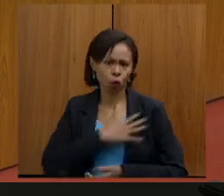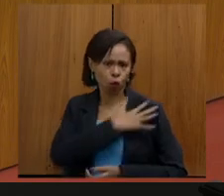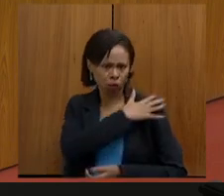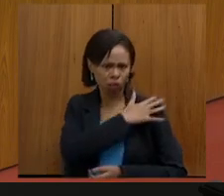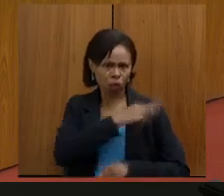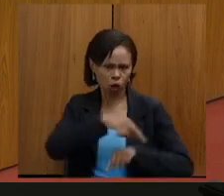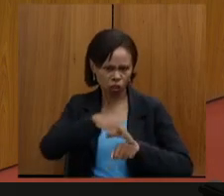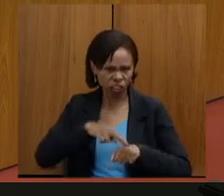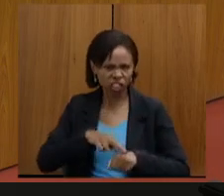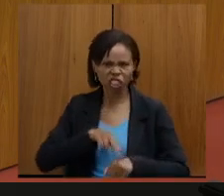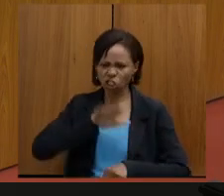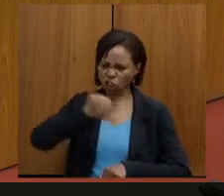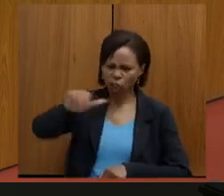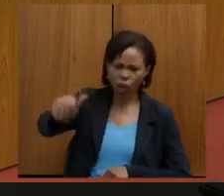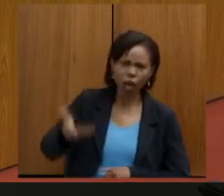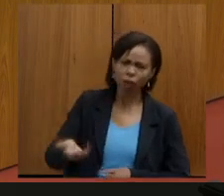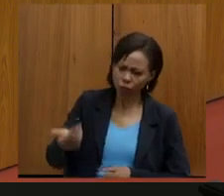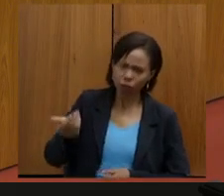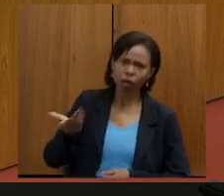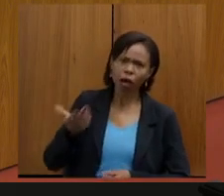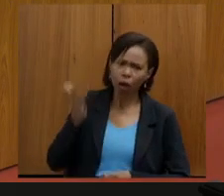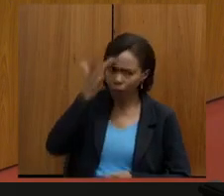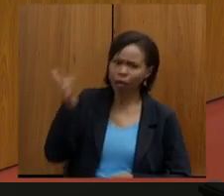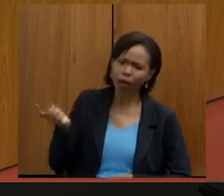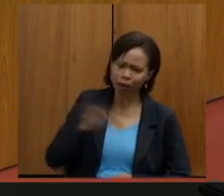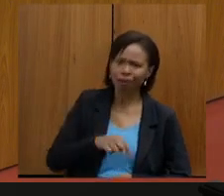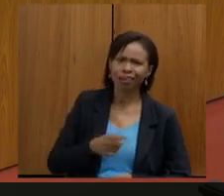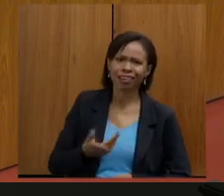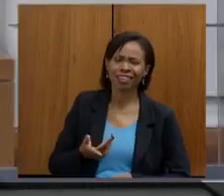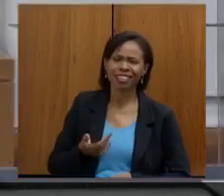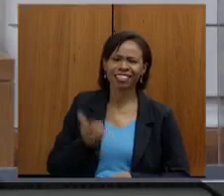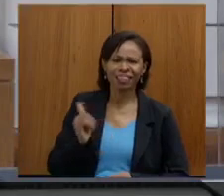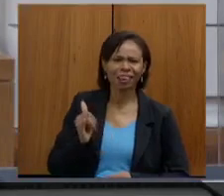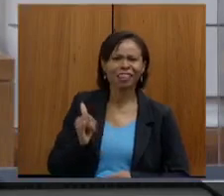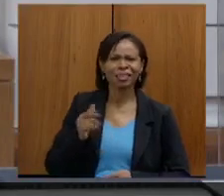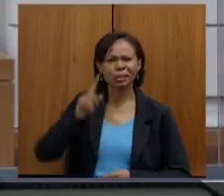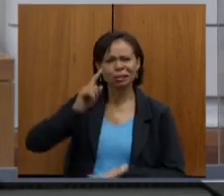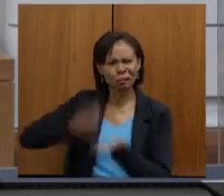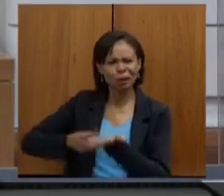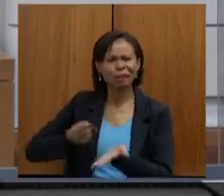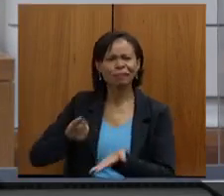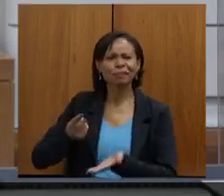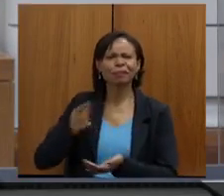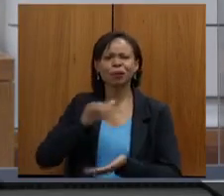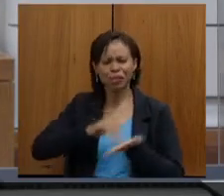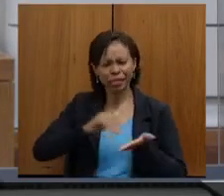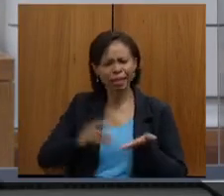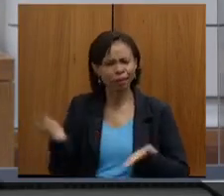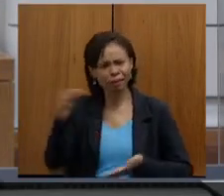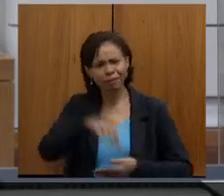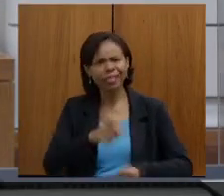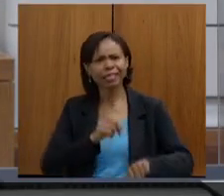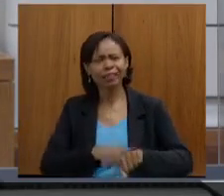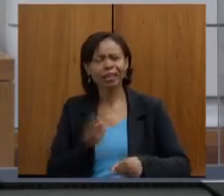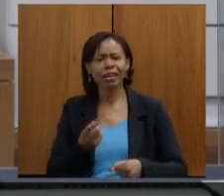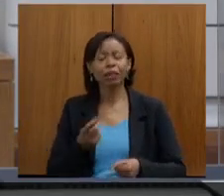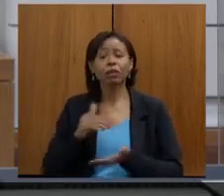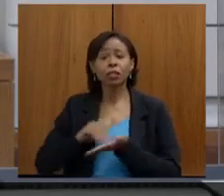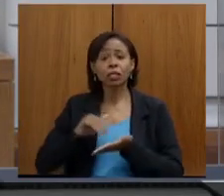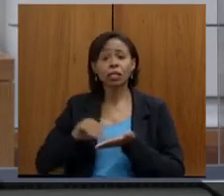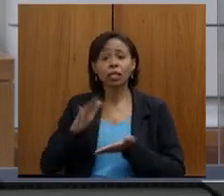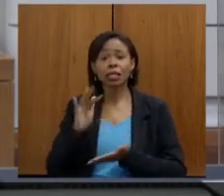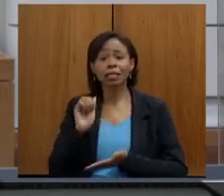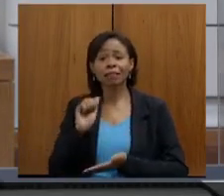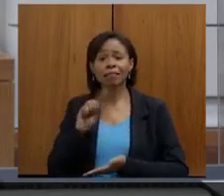convoca secretário vai tentar aqui amanhã da hora hein tá da hora você cretario daqui você que tá fazendo não